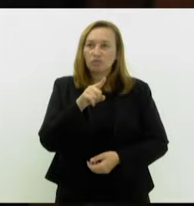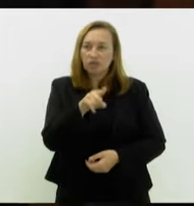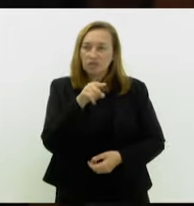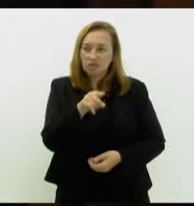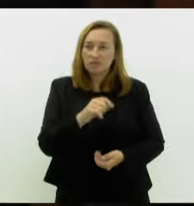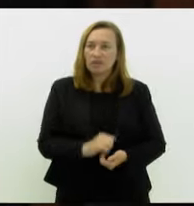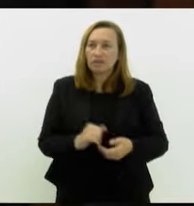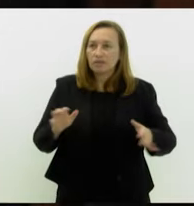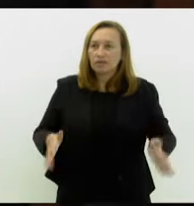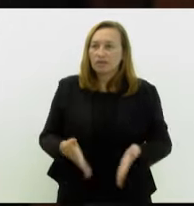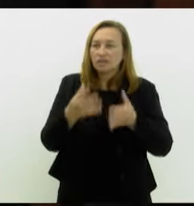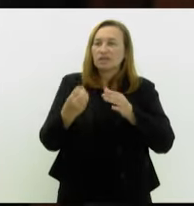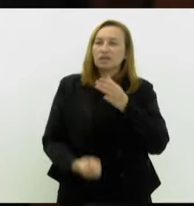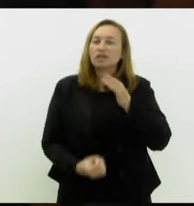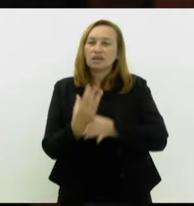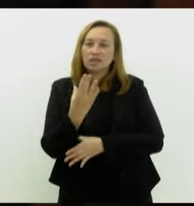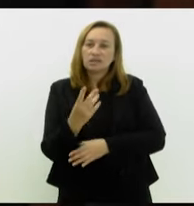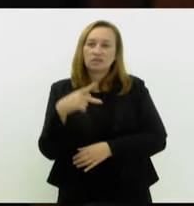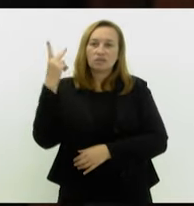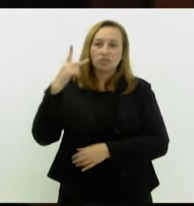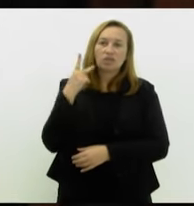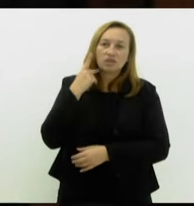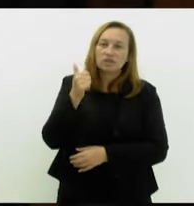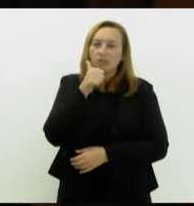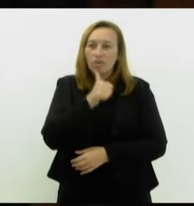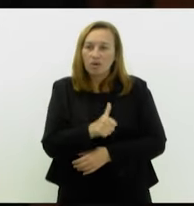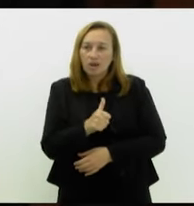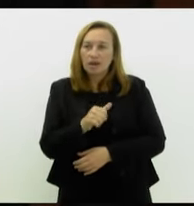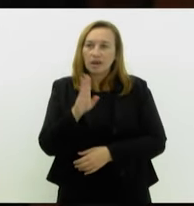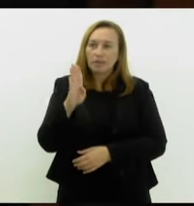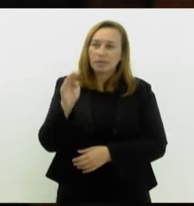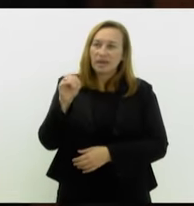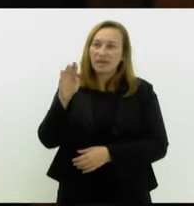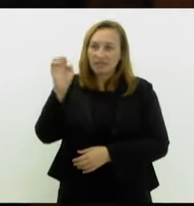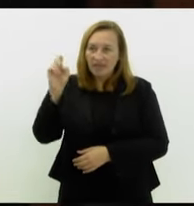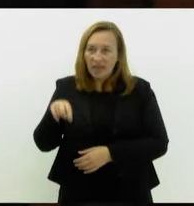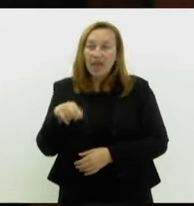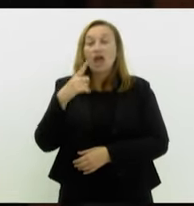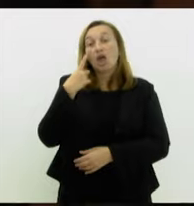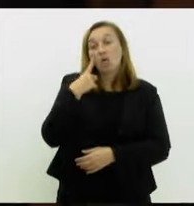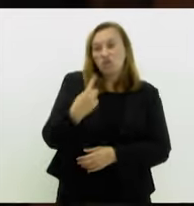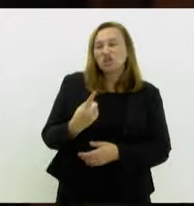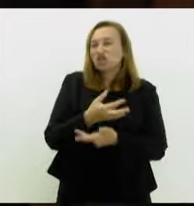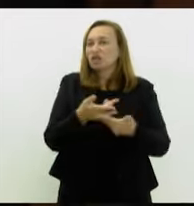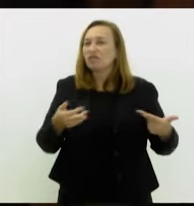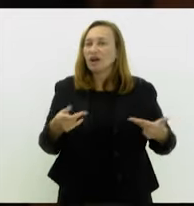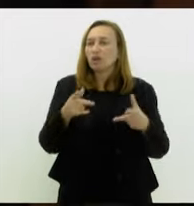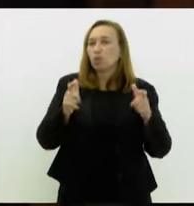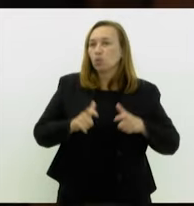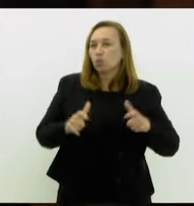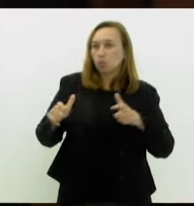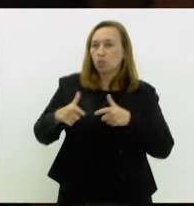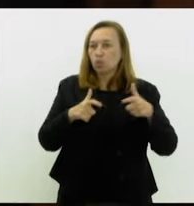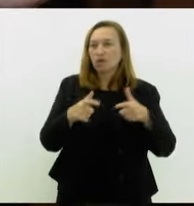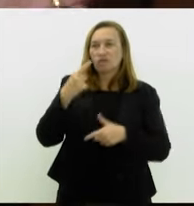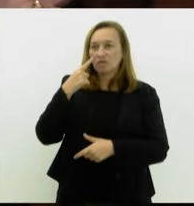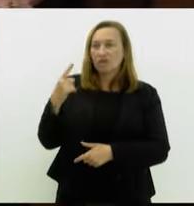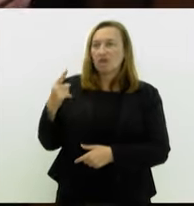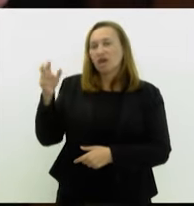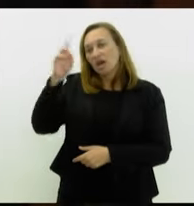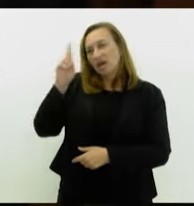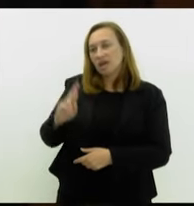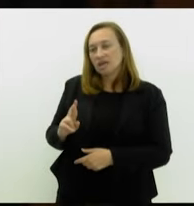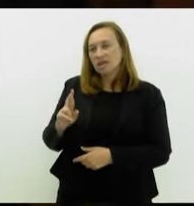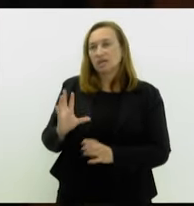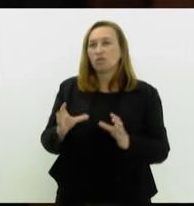iniciativa da criação da procuradoria da mulher Bené eu vejo que em muitos lugares e eu tô aqui diante da Renata que é presidente da